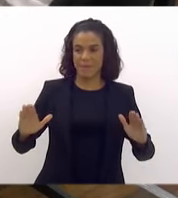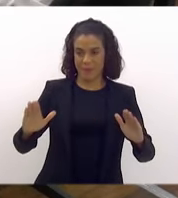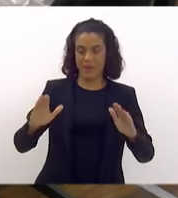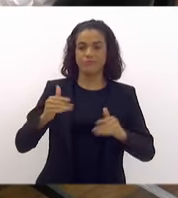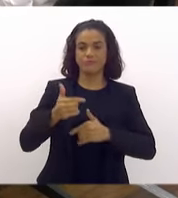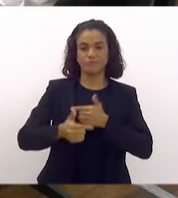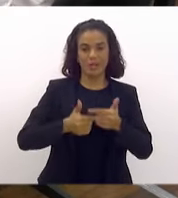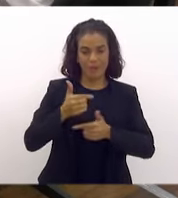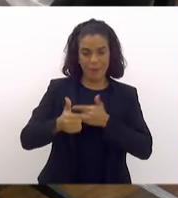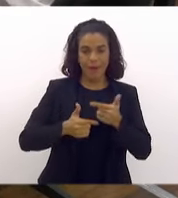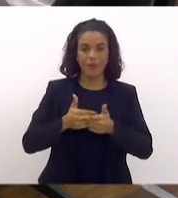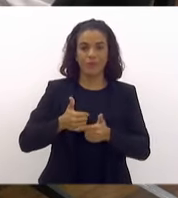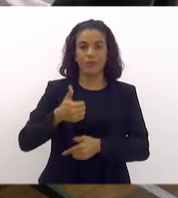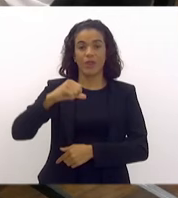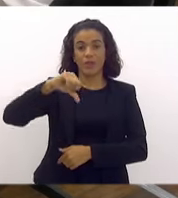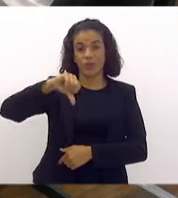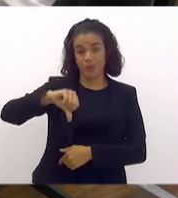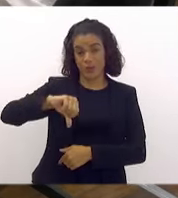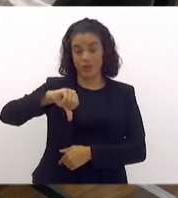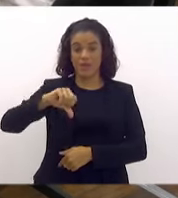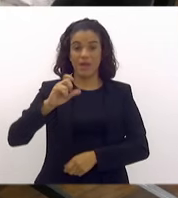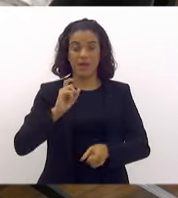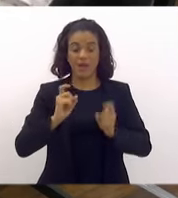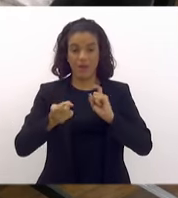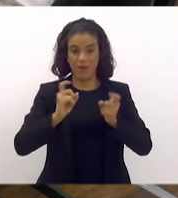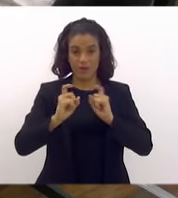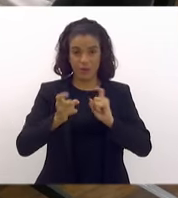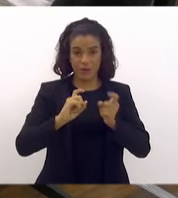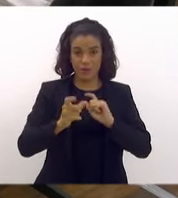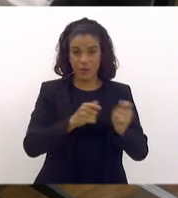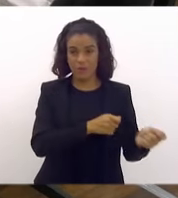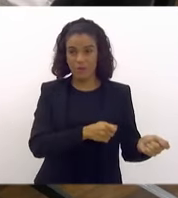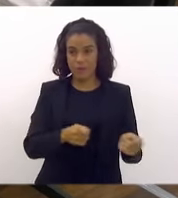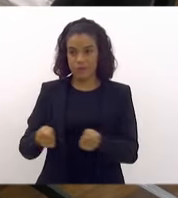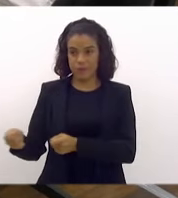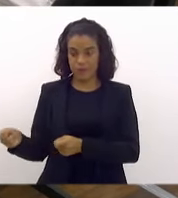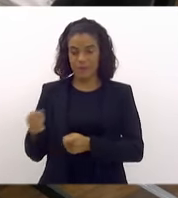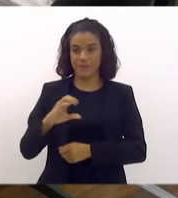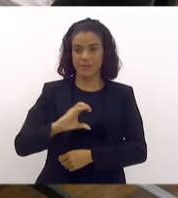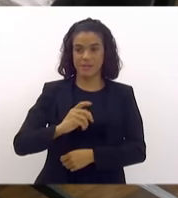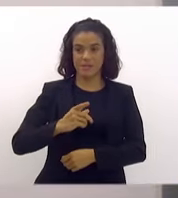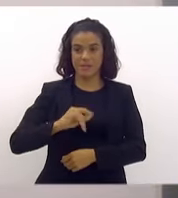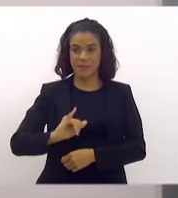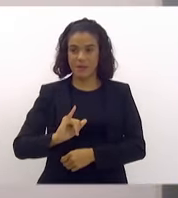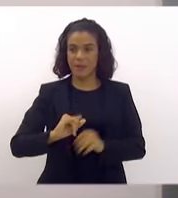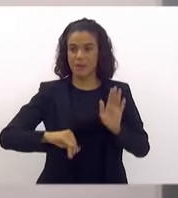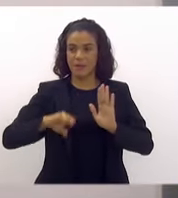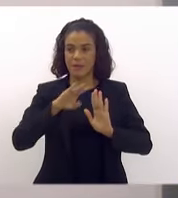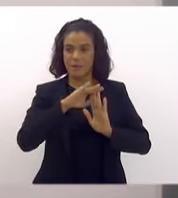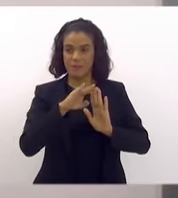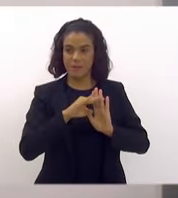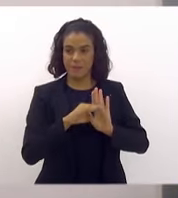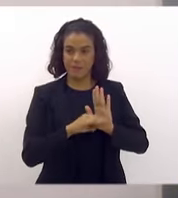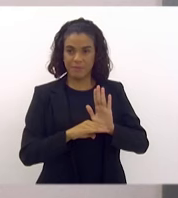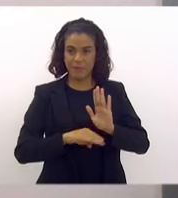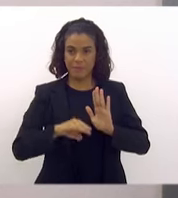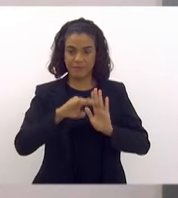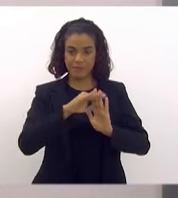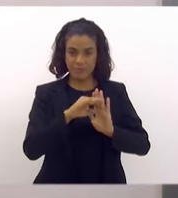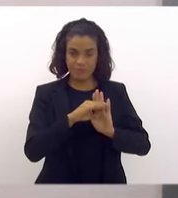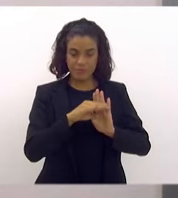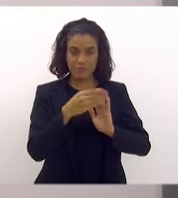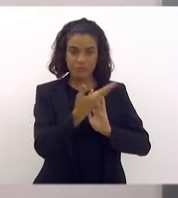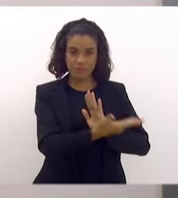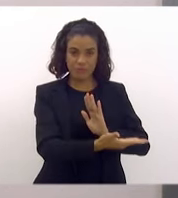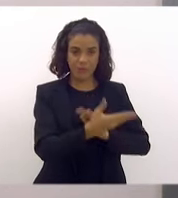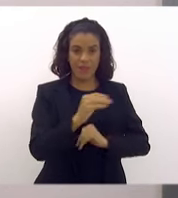os trabalhos da nona reunião Ordinárias ordinária desta CPI com as seguintes oitivas com o Senor